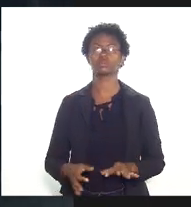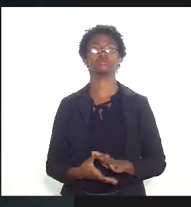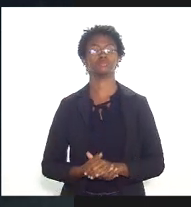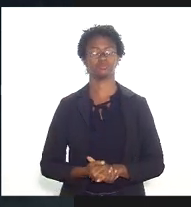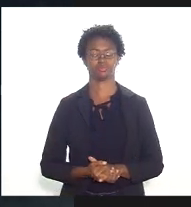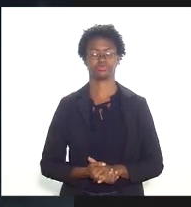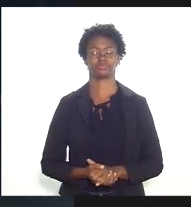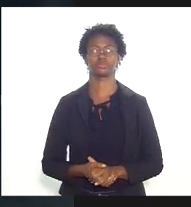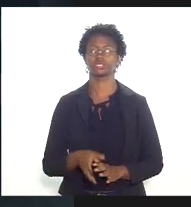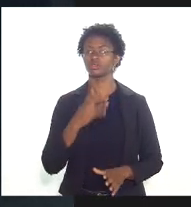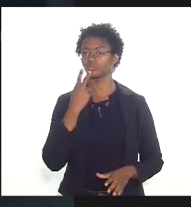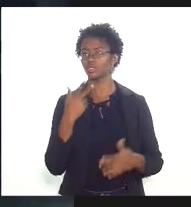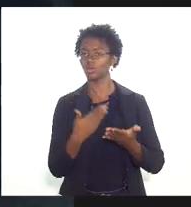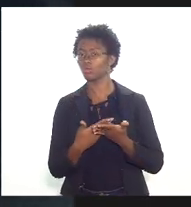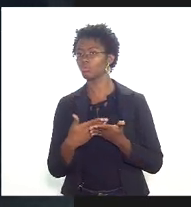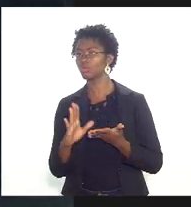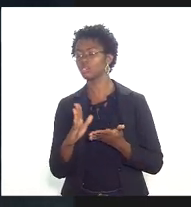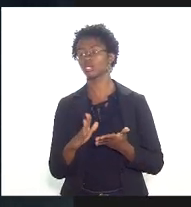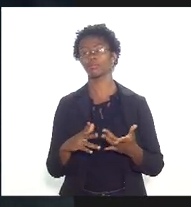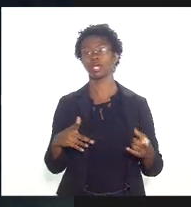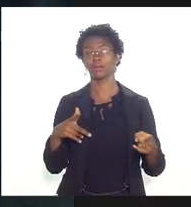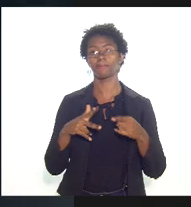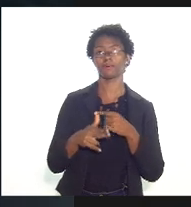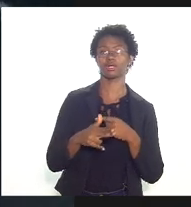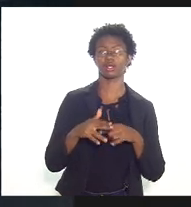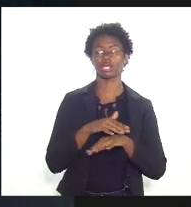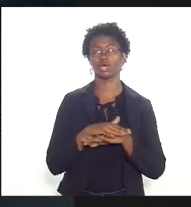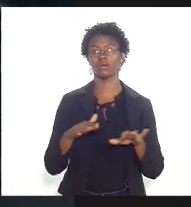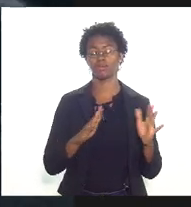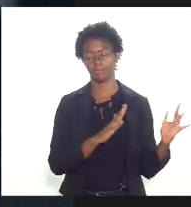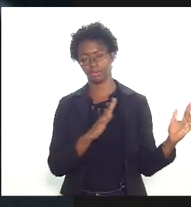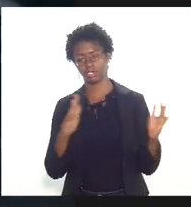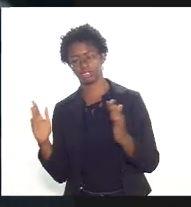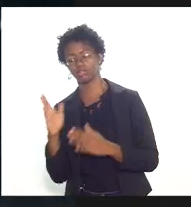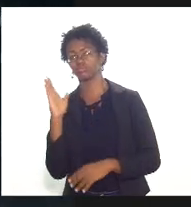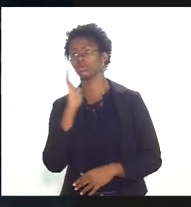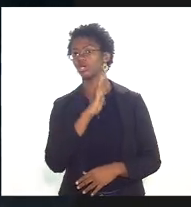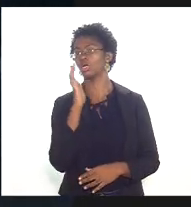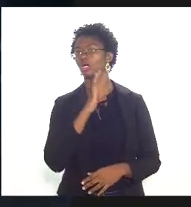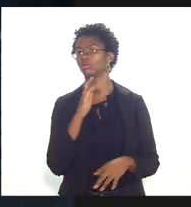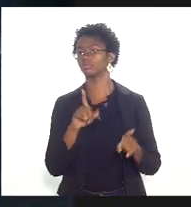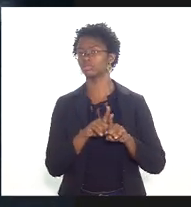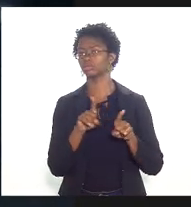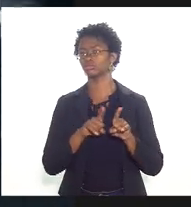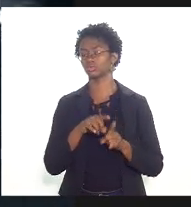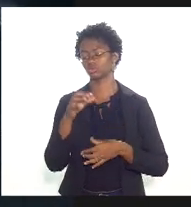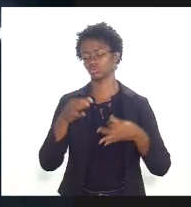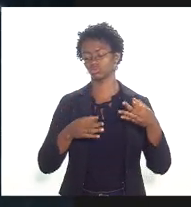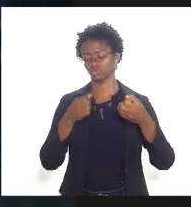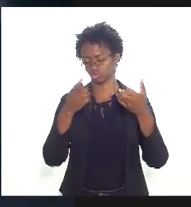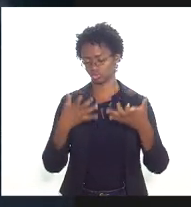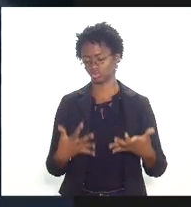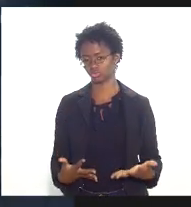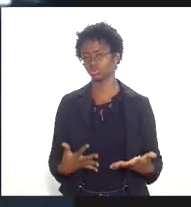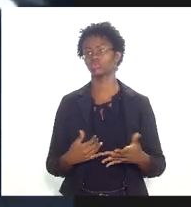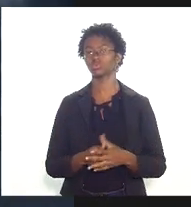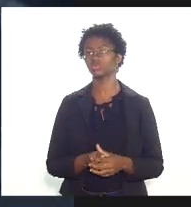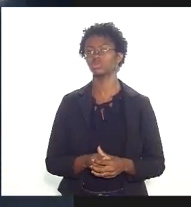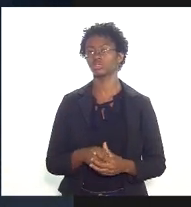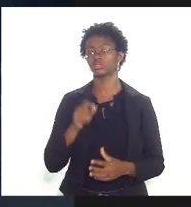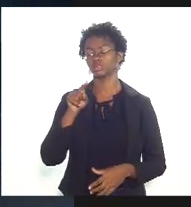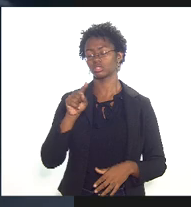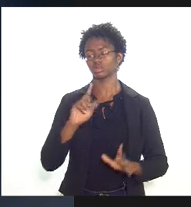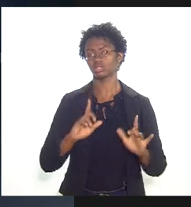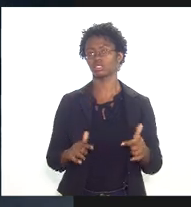deputados para o dentada para contar o prazo mais rápido ainda né Tem um julgamento né E aqui em cima dessa